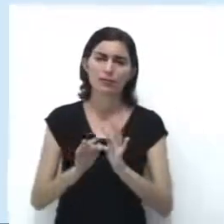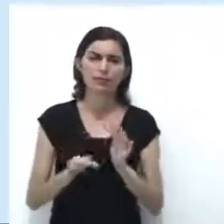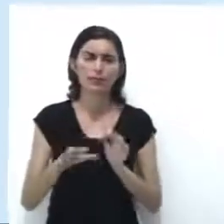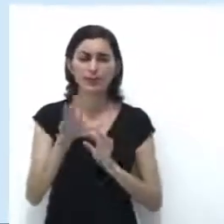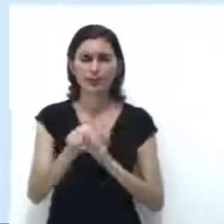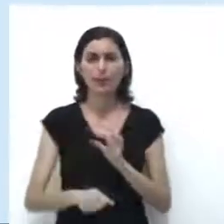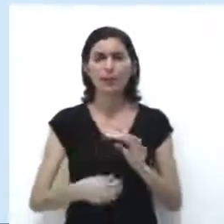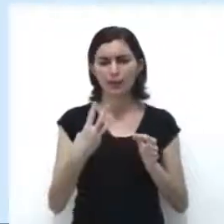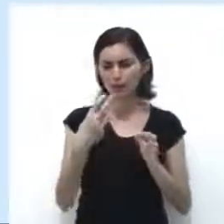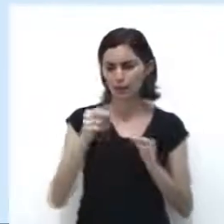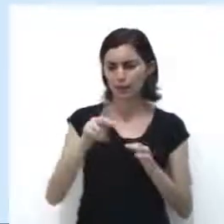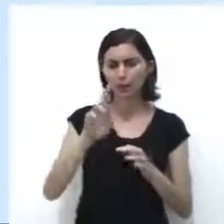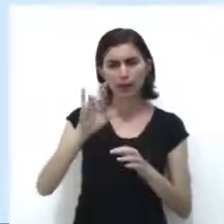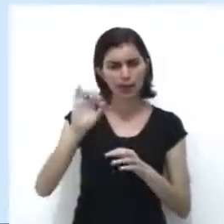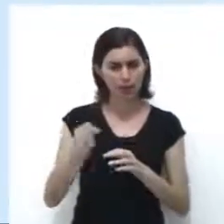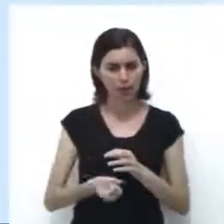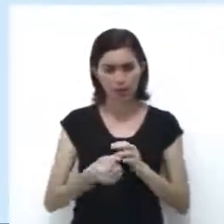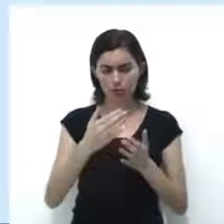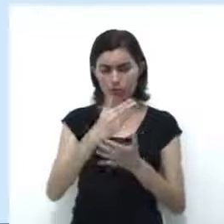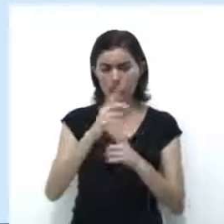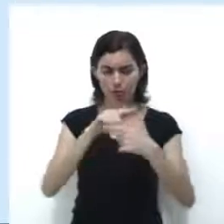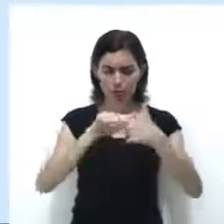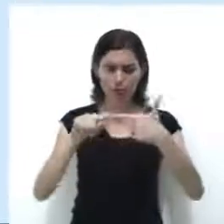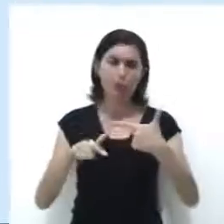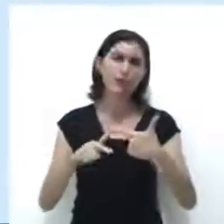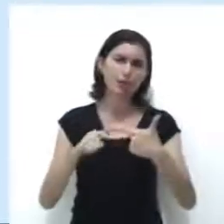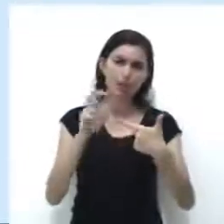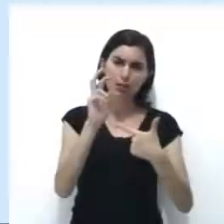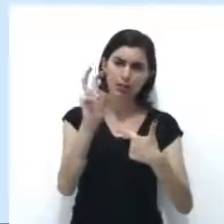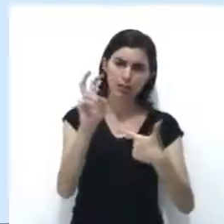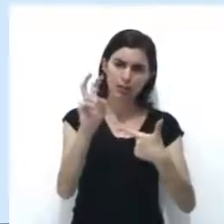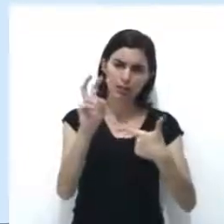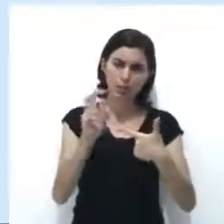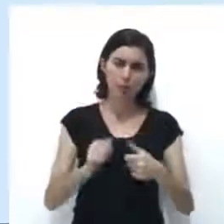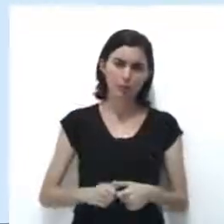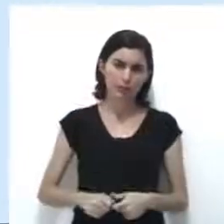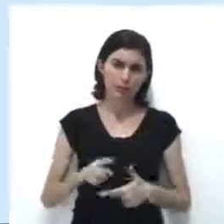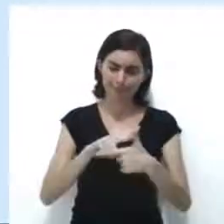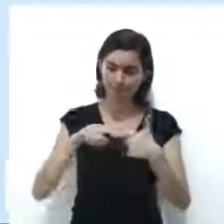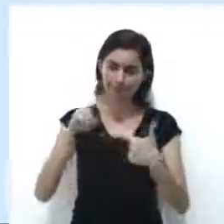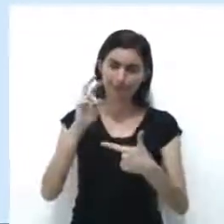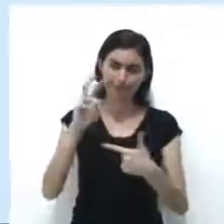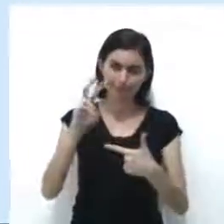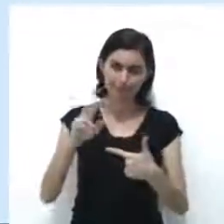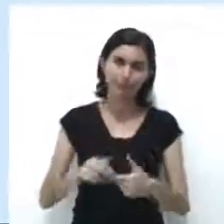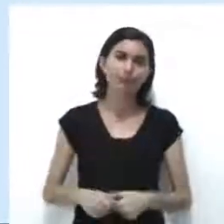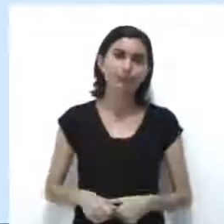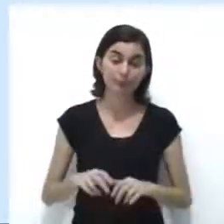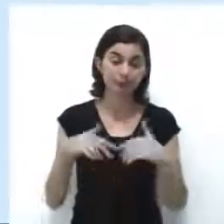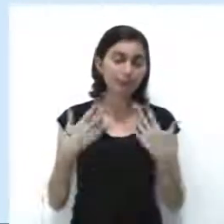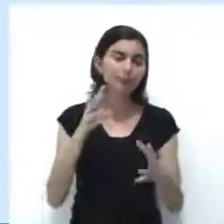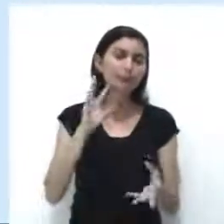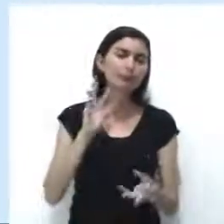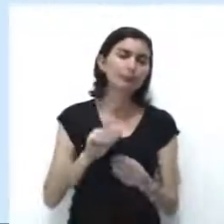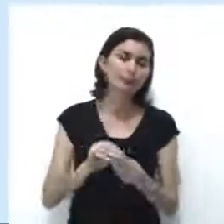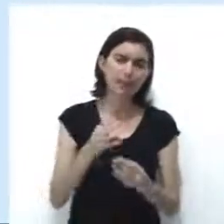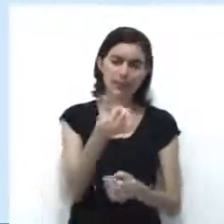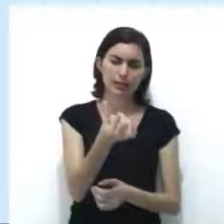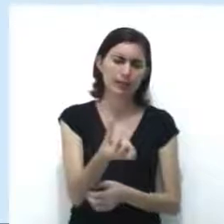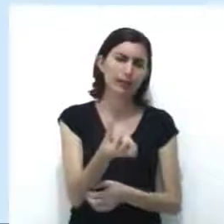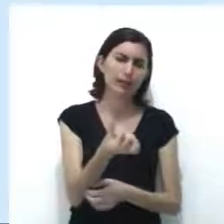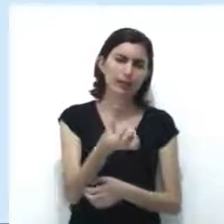simplesmente pegar o 30 graus e dividir em 5 partes. Isso mesmo, vai